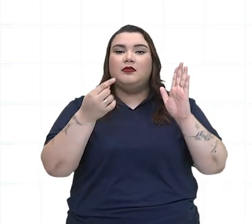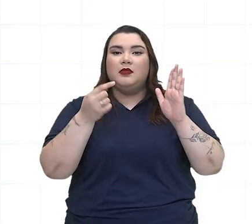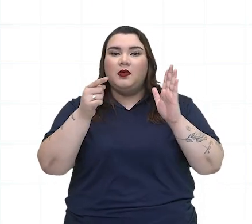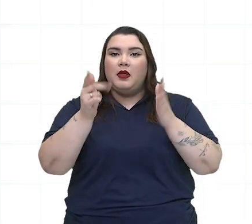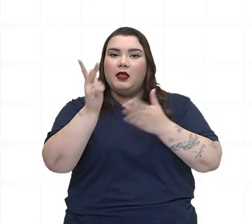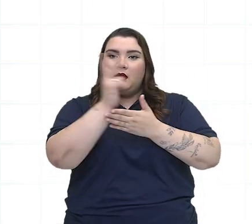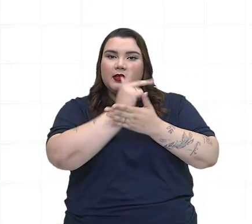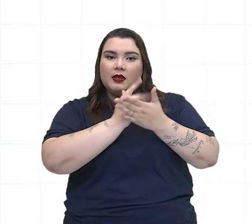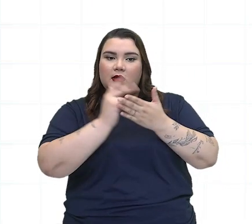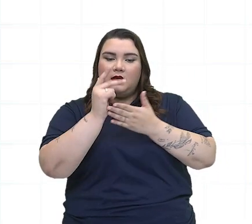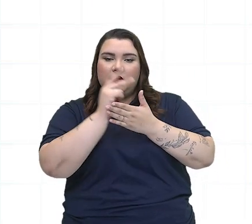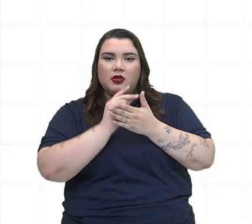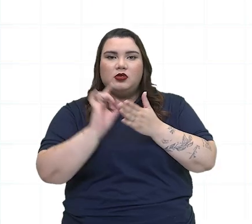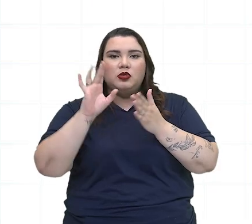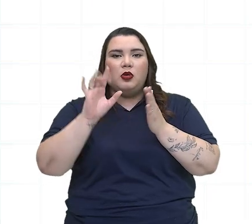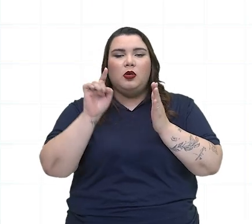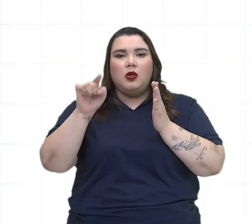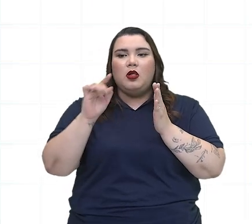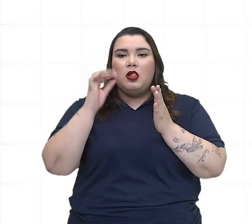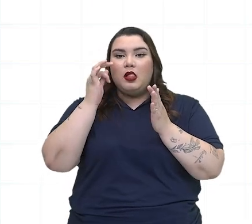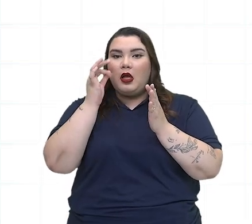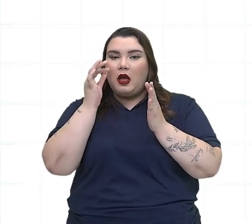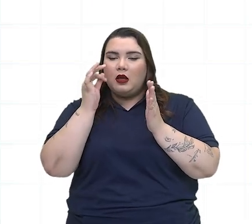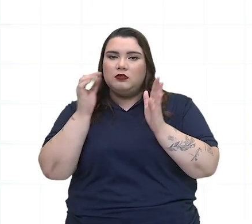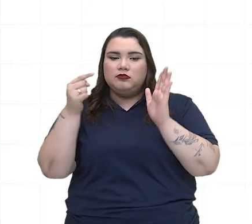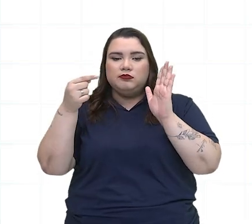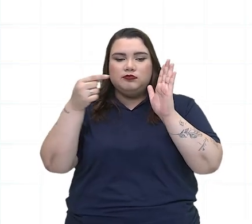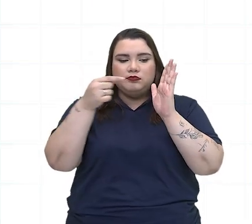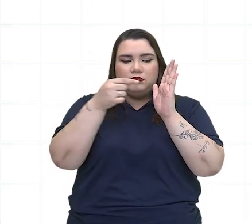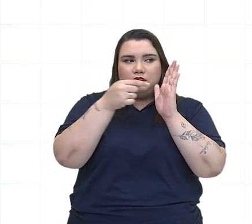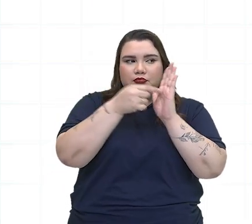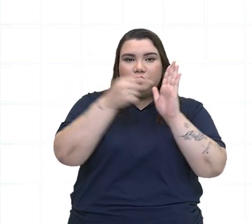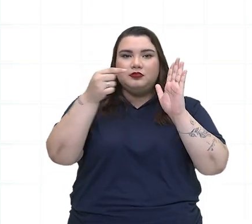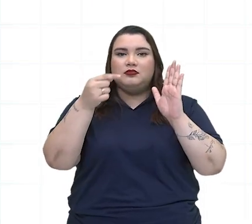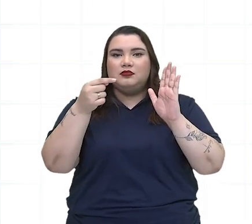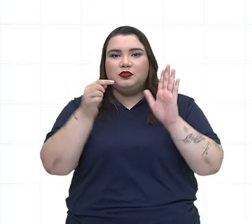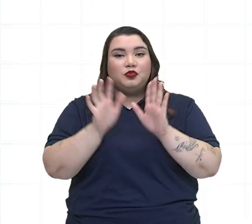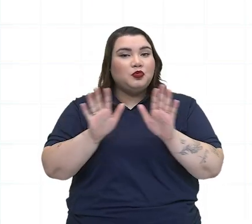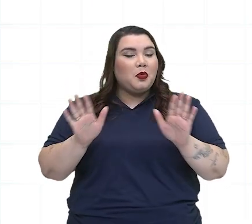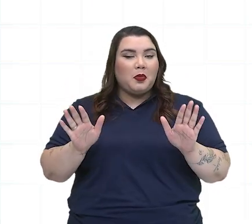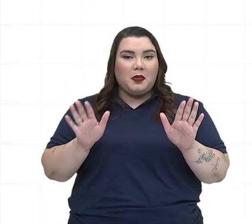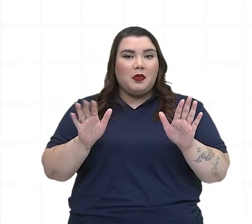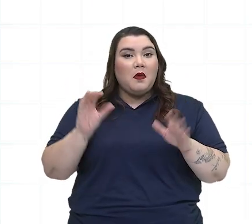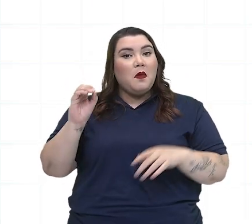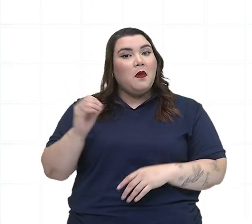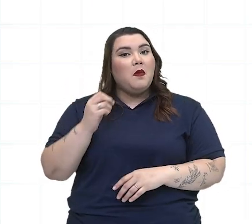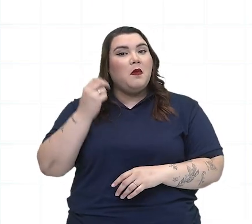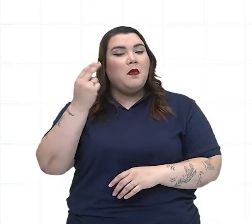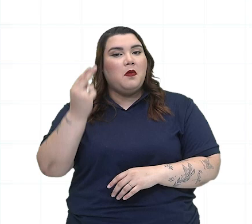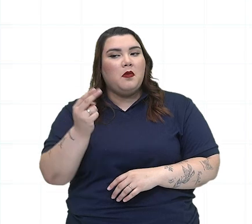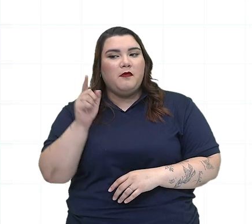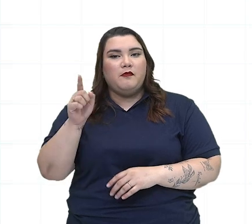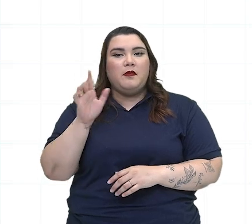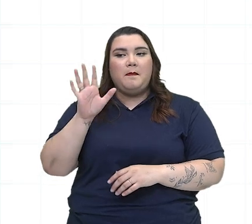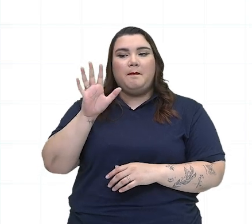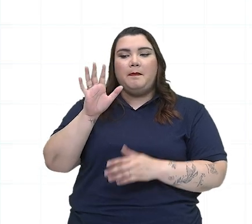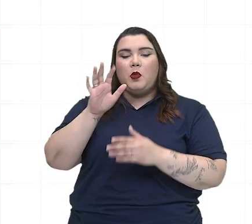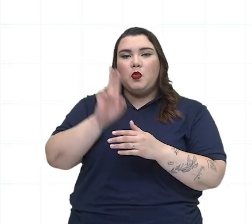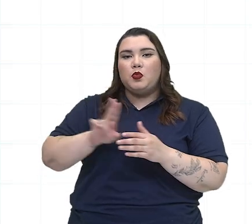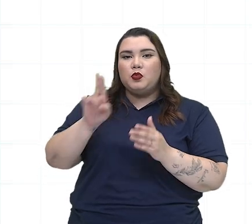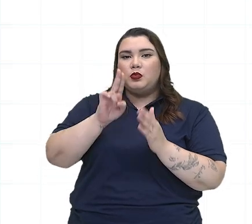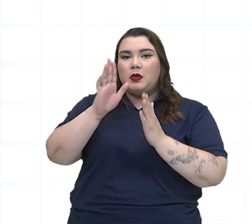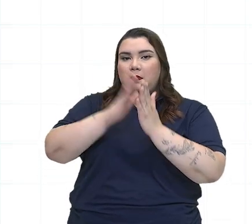desenho, você encosta o lápis no papel, então vai ter aquele pinguinho. Ou então, se você pegar uma tinta,